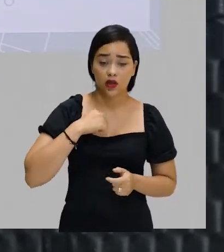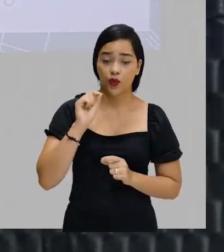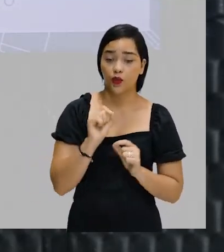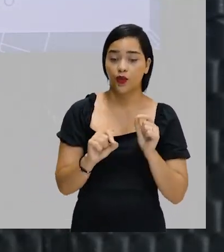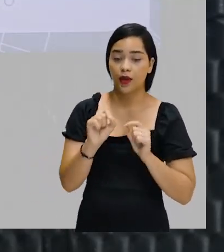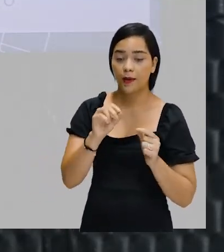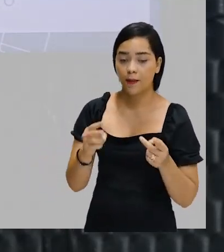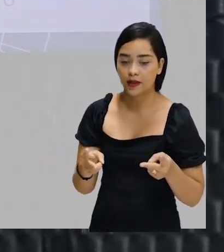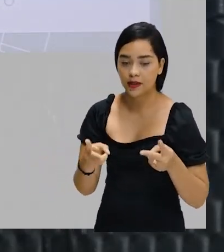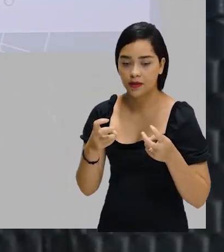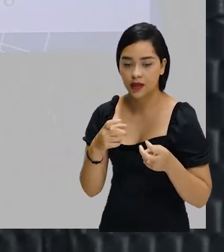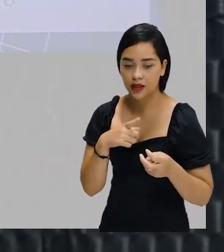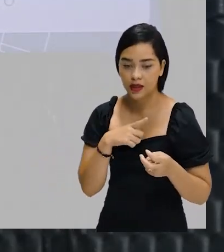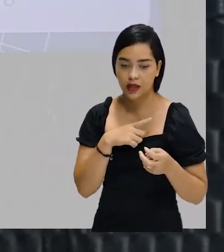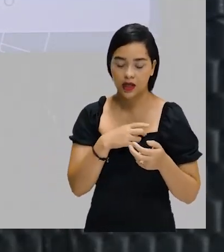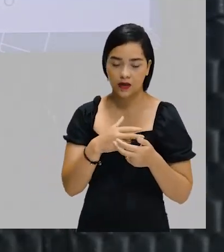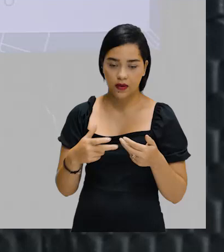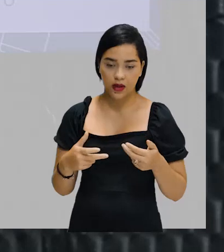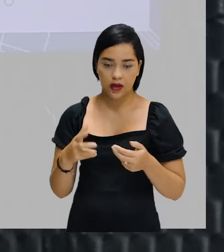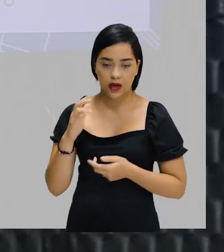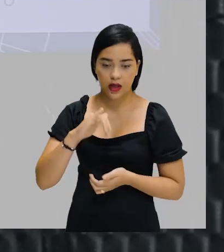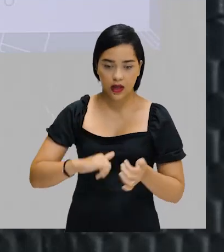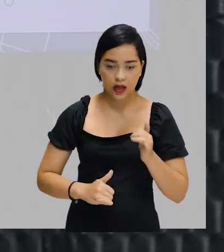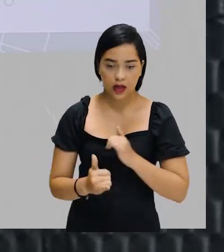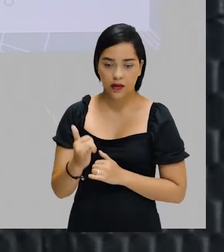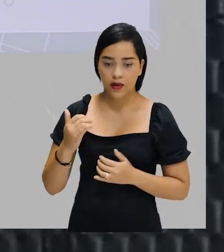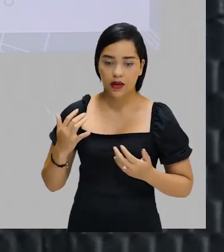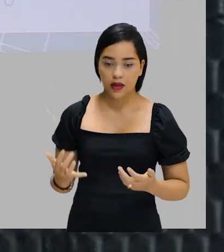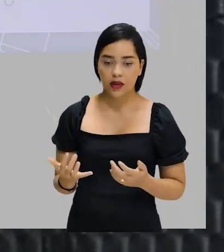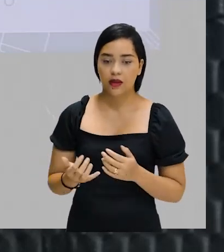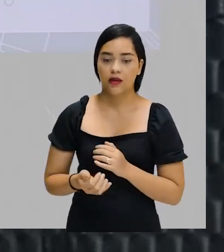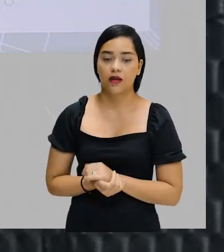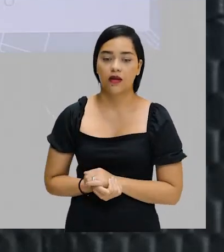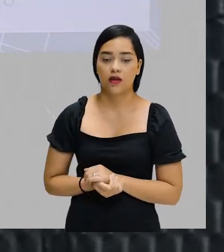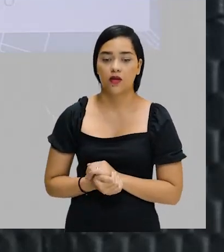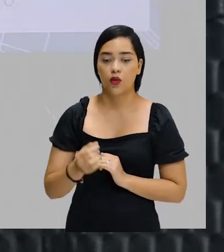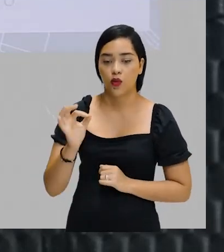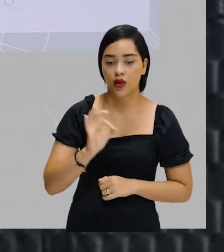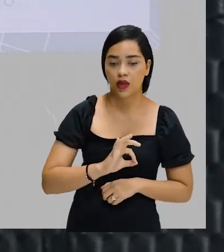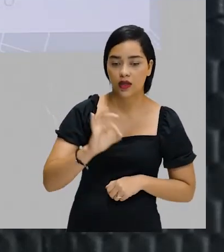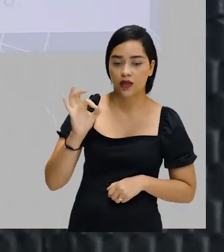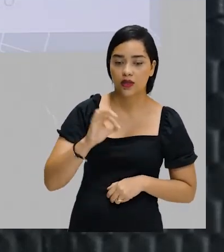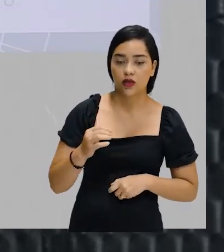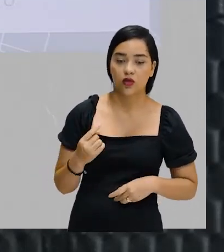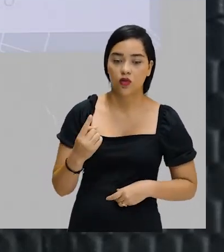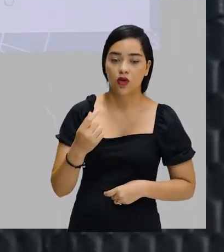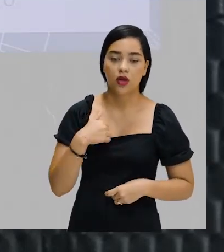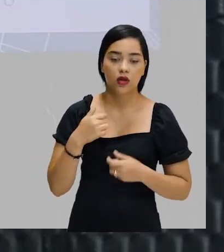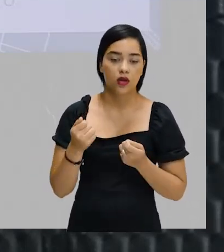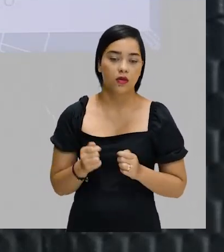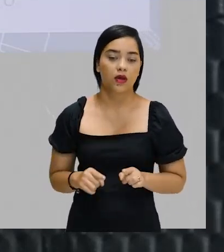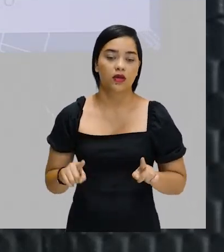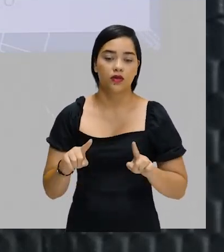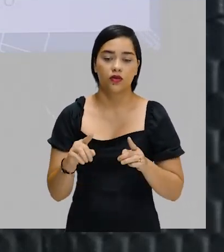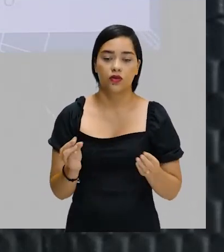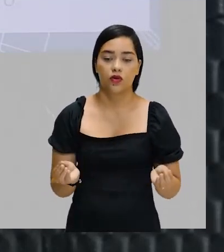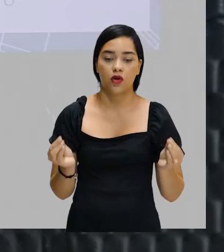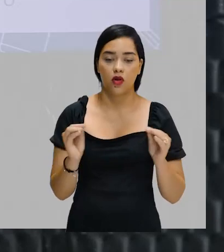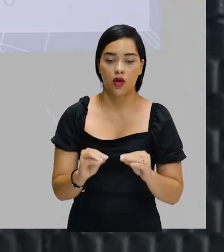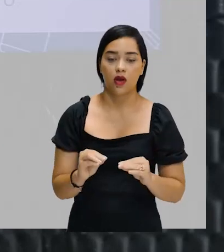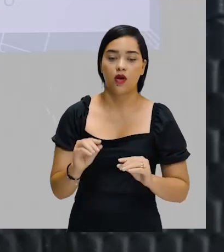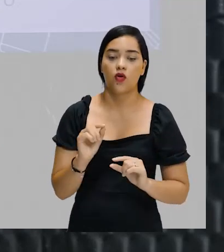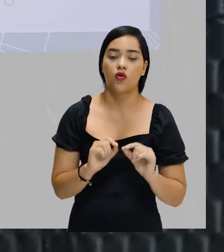né, observando a fórmula química, então, o índice 1 eu não preciso colocar, ele